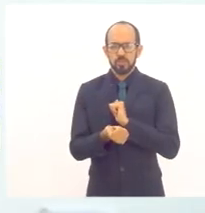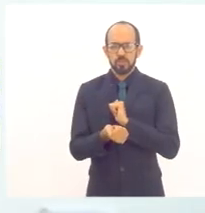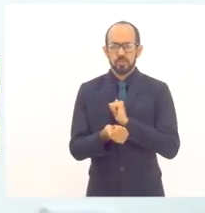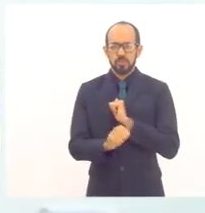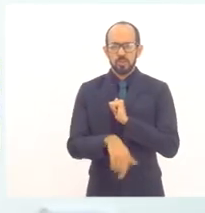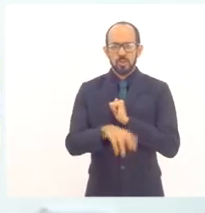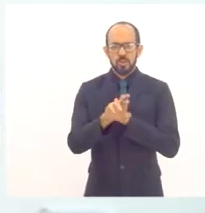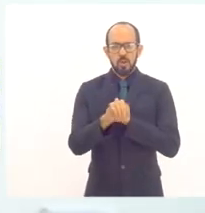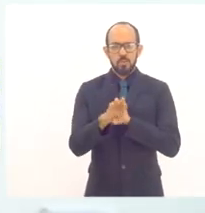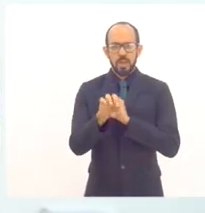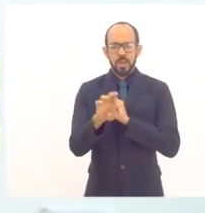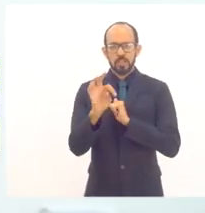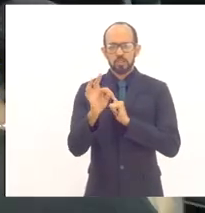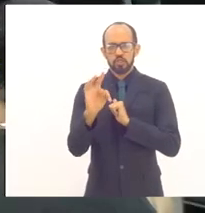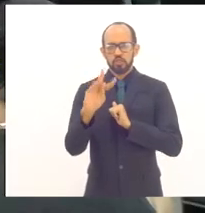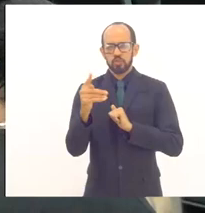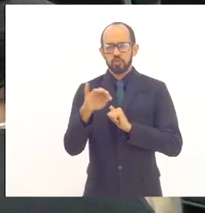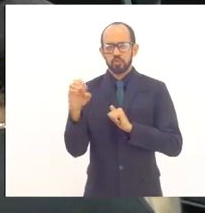Robertinho.